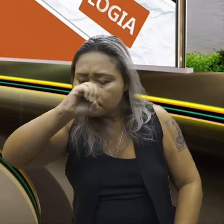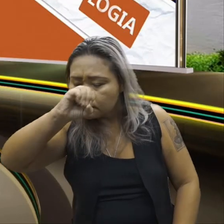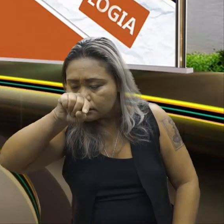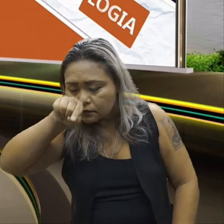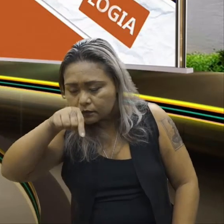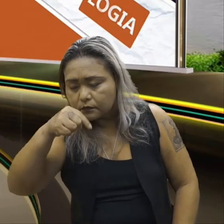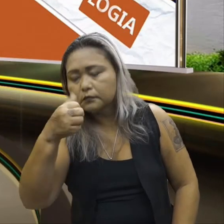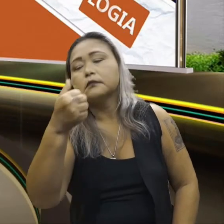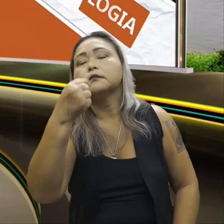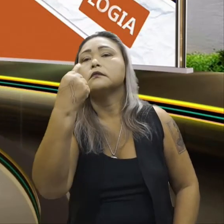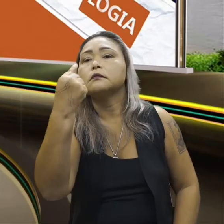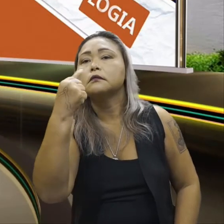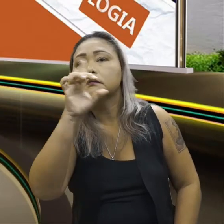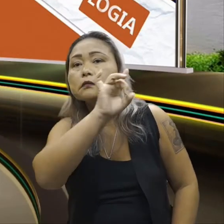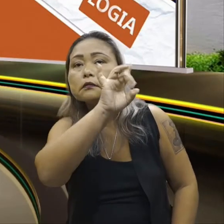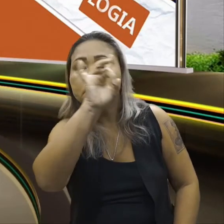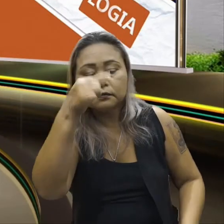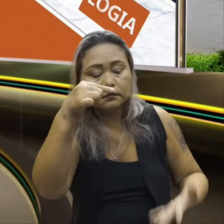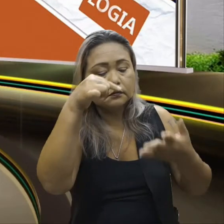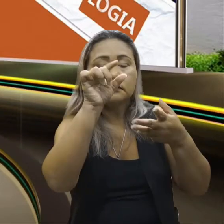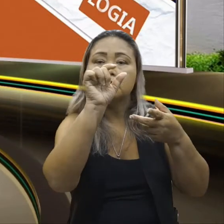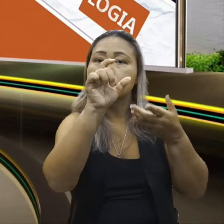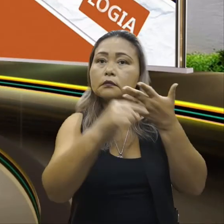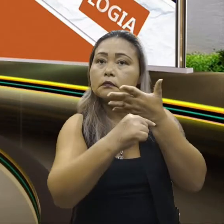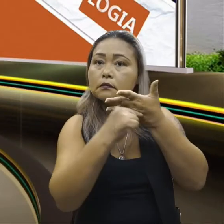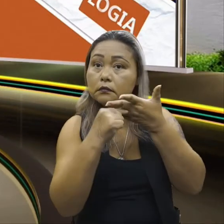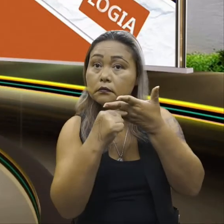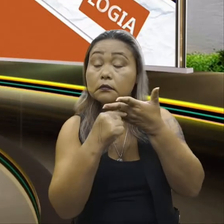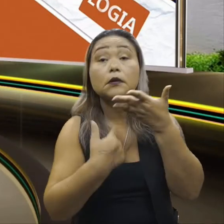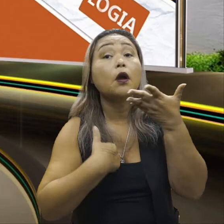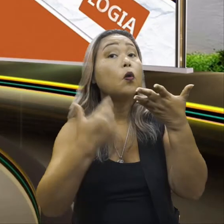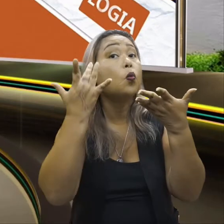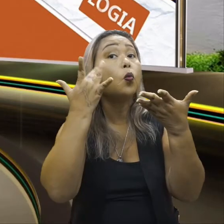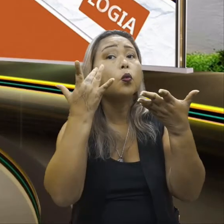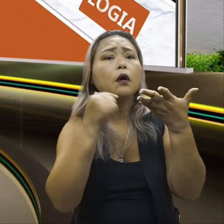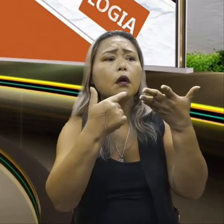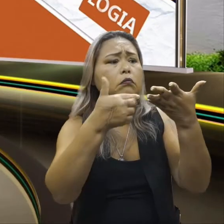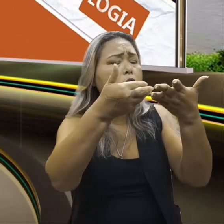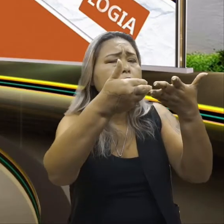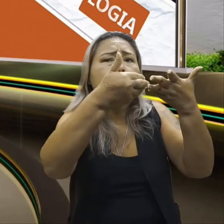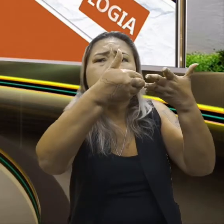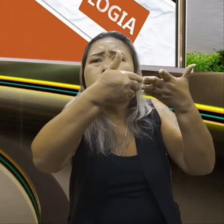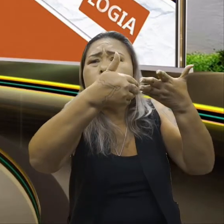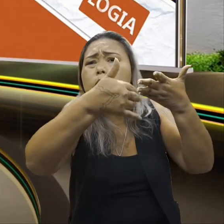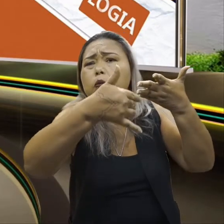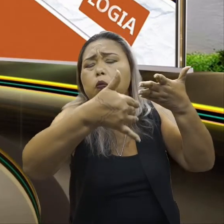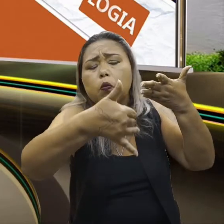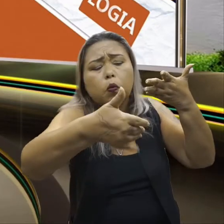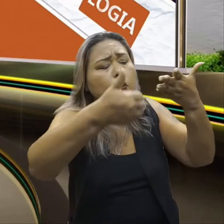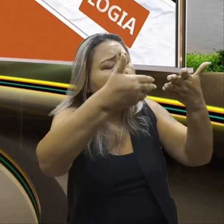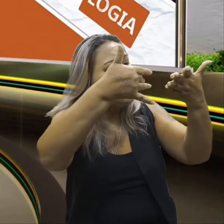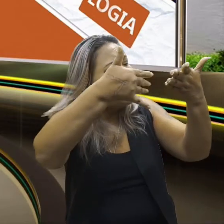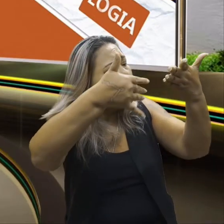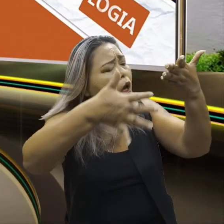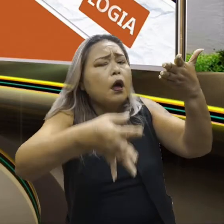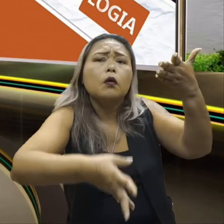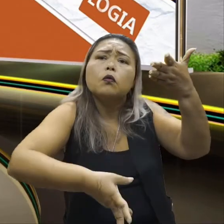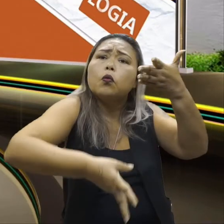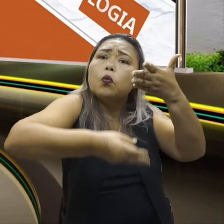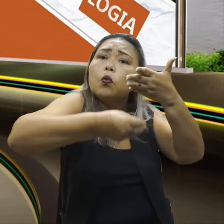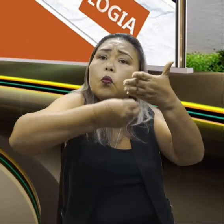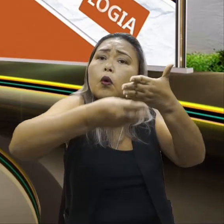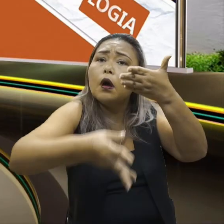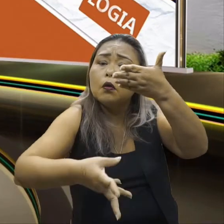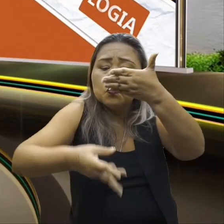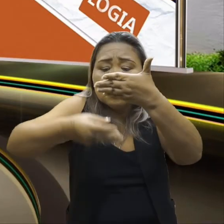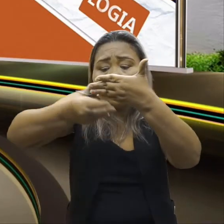0,0001 de cada um desses autores, tá? Vocês não têm noção da infinidade de contribuições que esses três caras têm